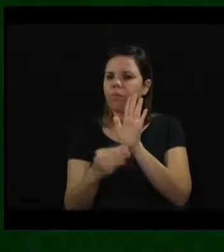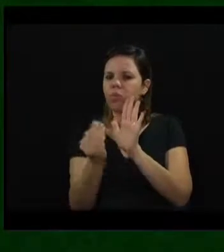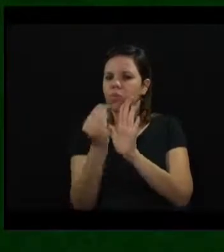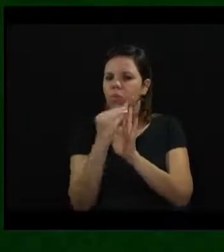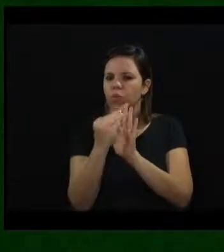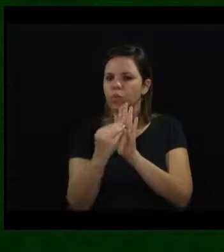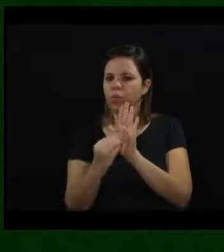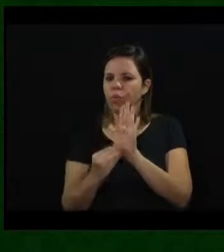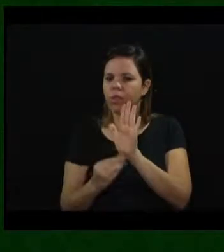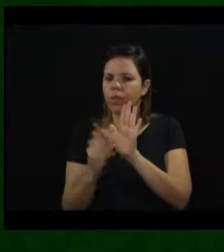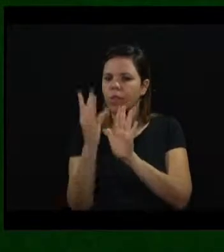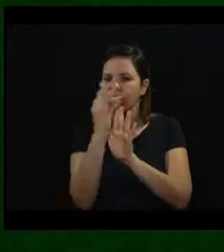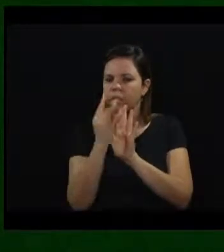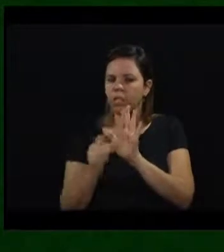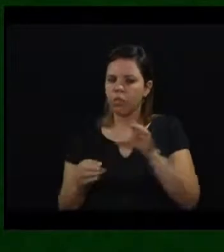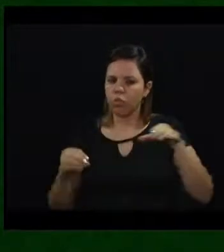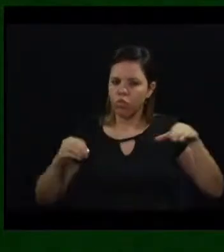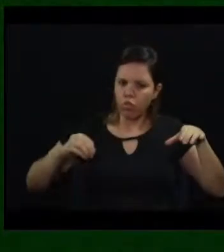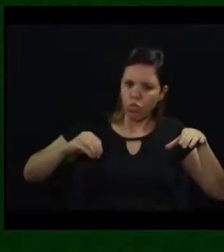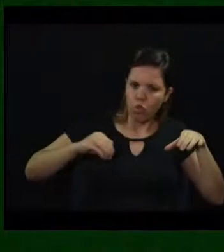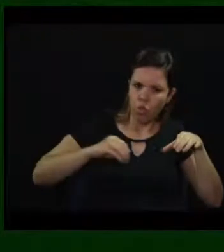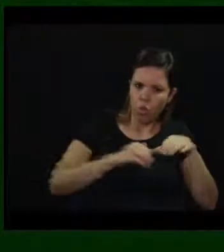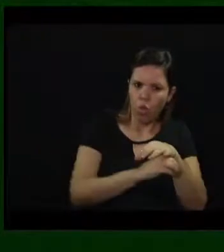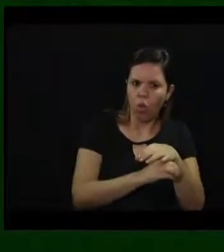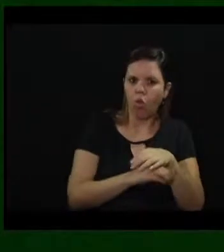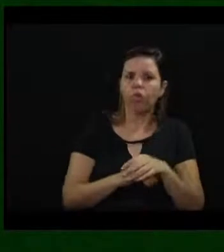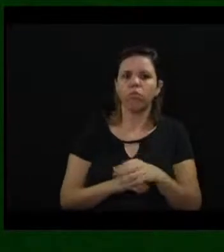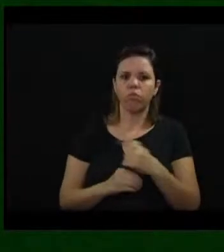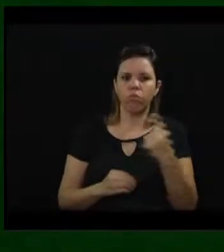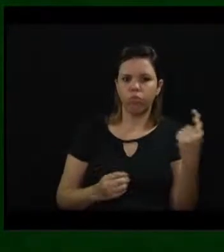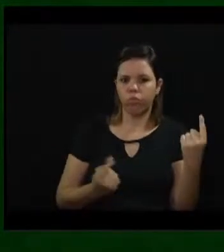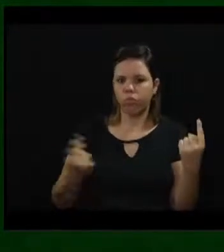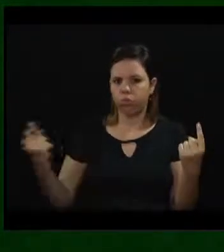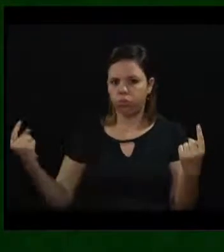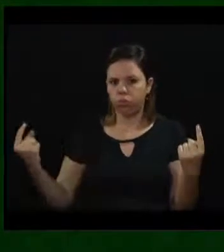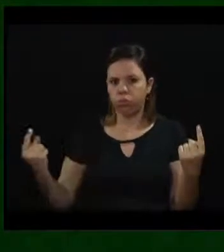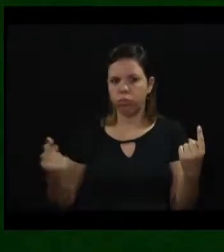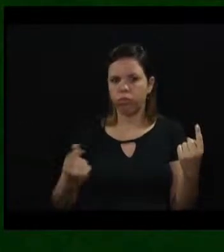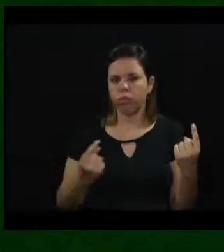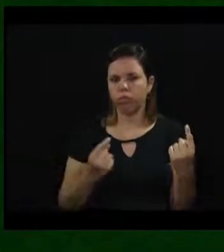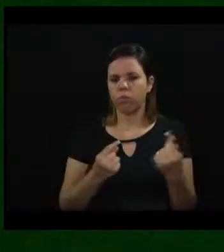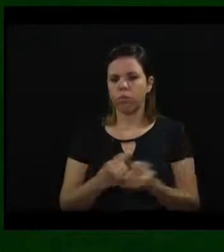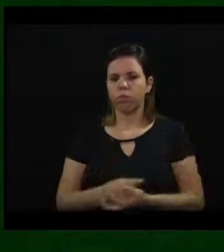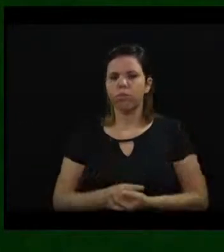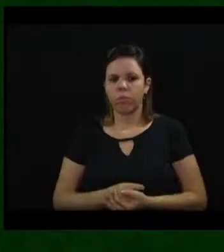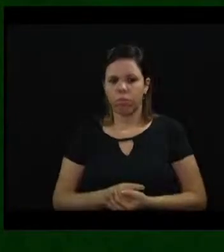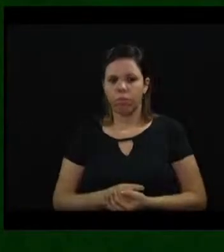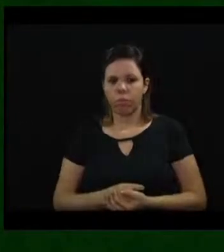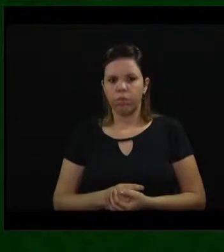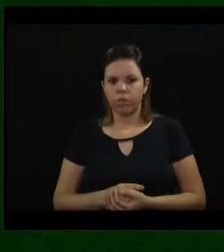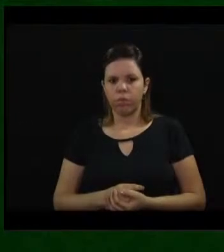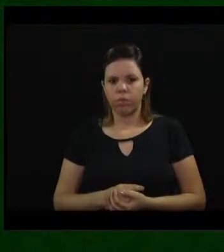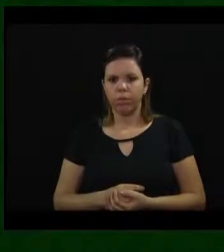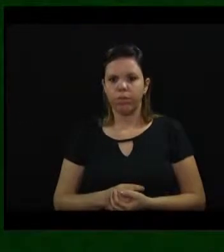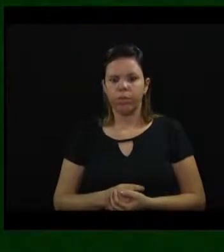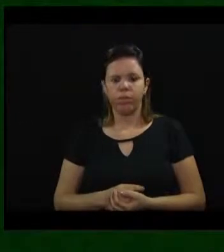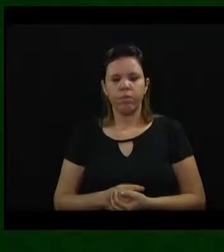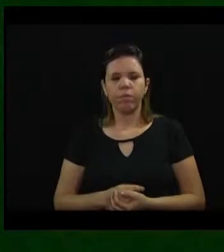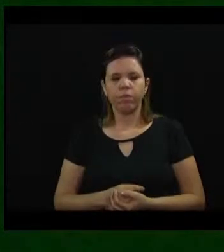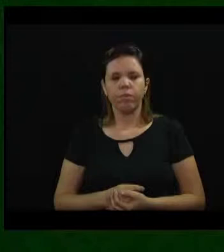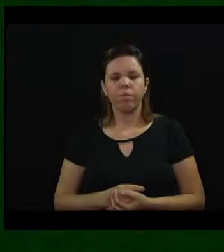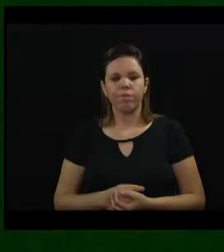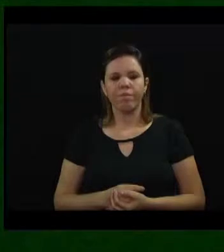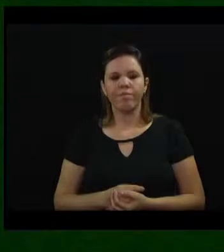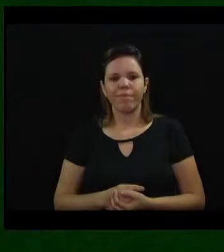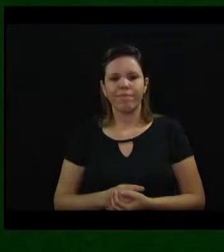provável. Alisson no gol, Daniel Alves na lateral direita, Marquinhos e Thiago Silva dupla de zaga e o Felipe Luiz na lateral esquerda.